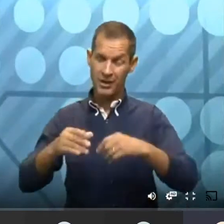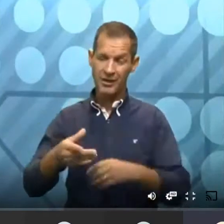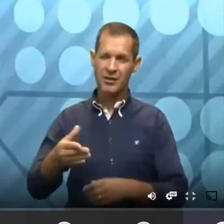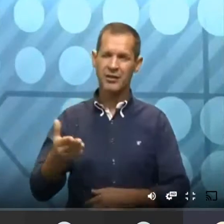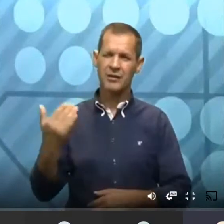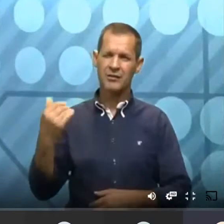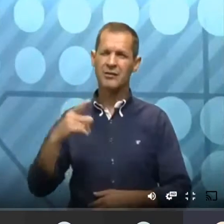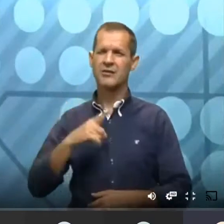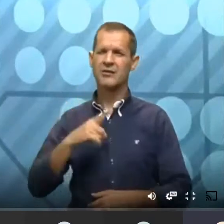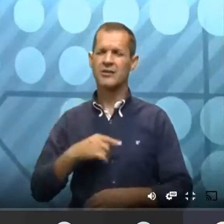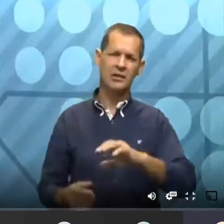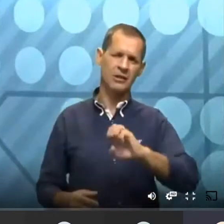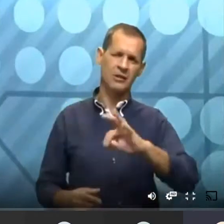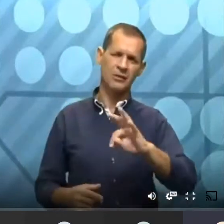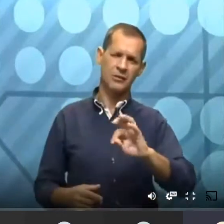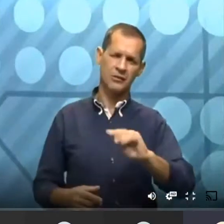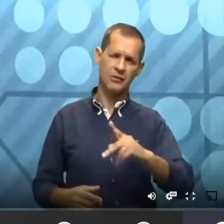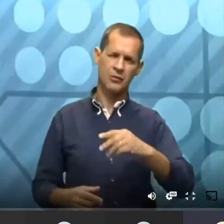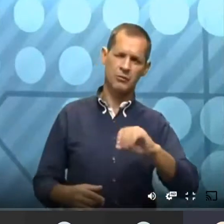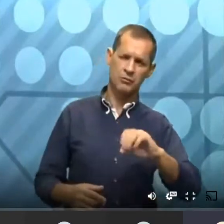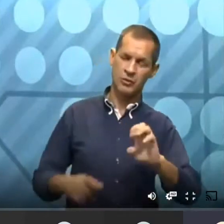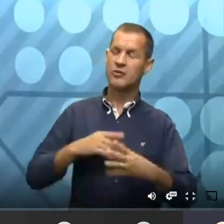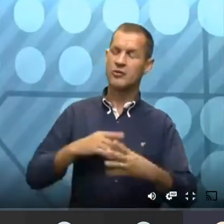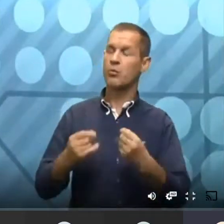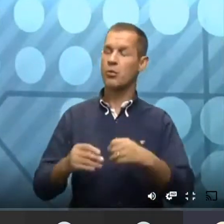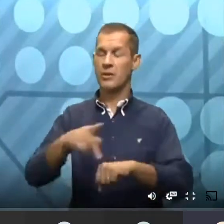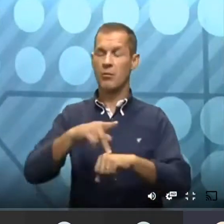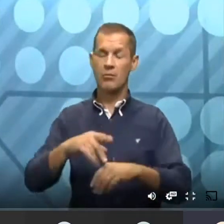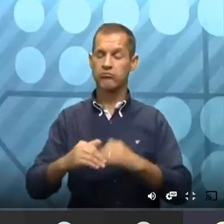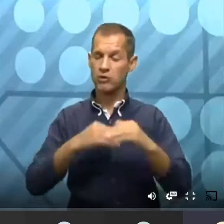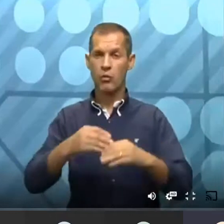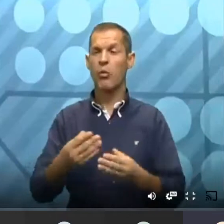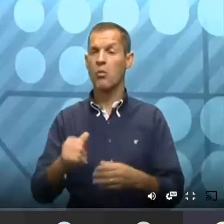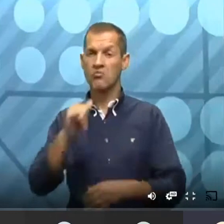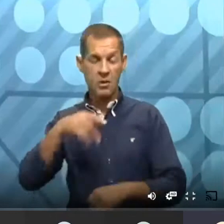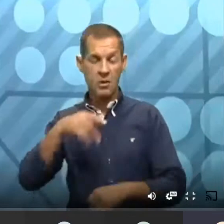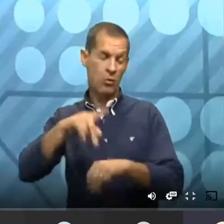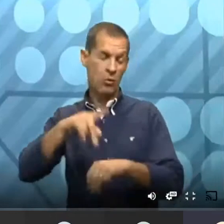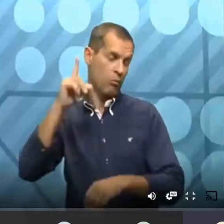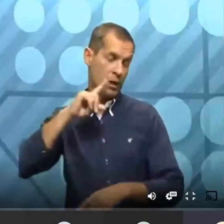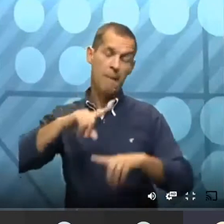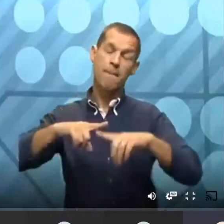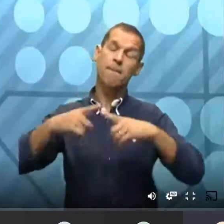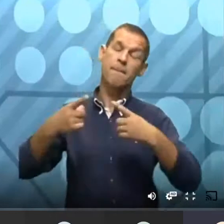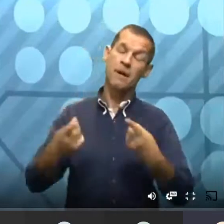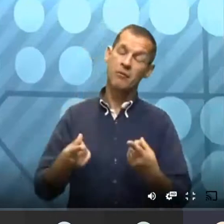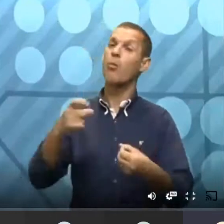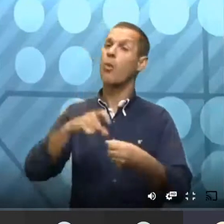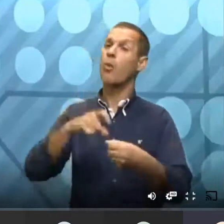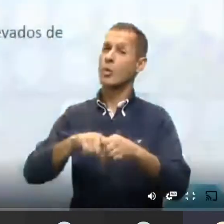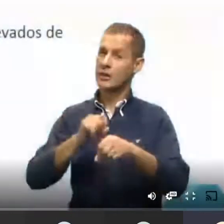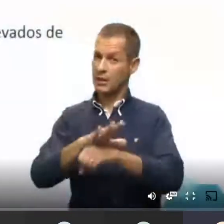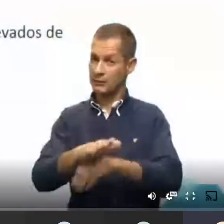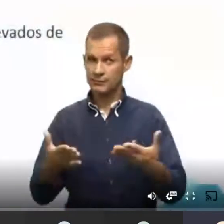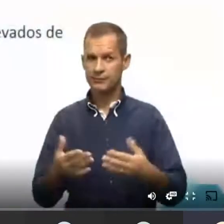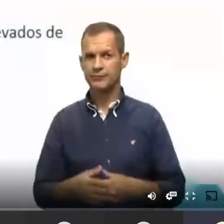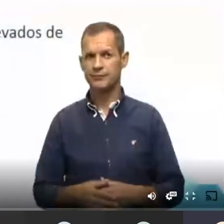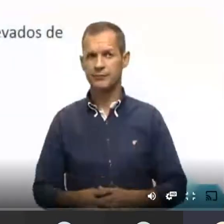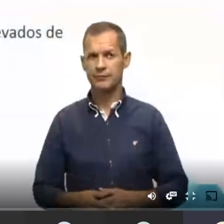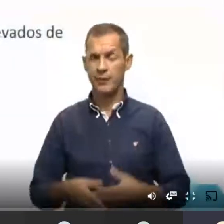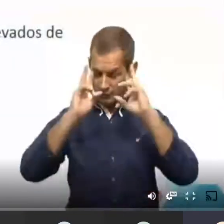esteatose hepática a gente tinha muito em países mais desenvolvidos, como, por exemplo, nos Estados Unidos. Tá ok? Vamos continuar, então,